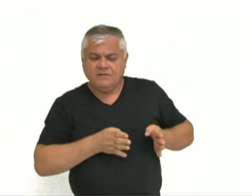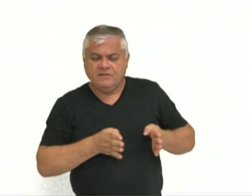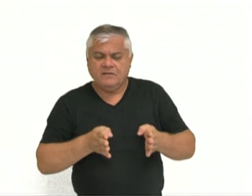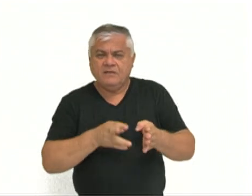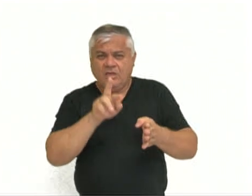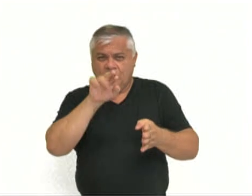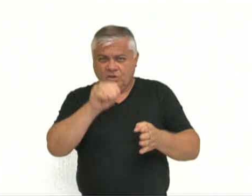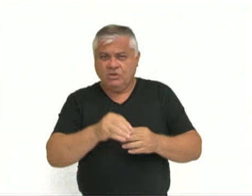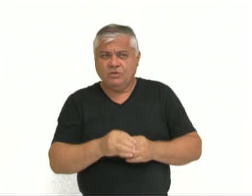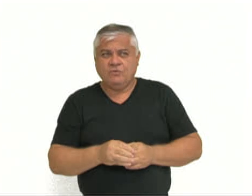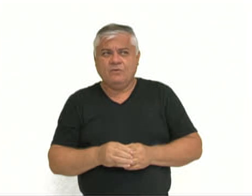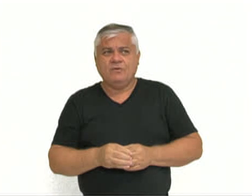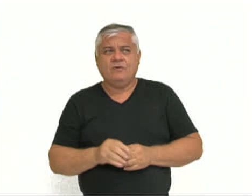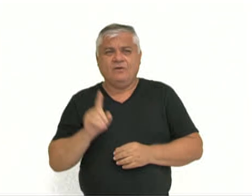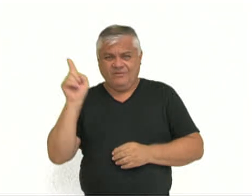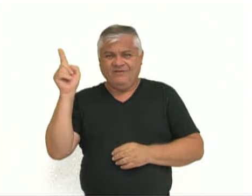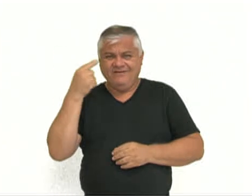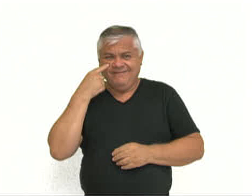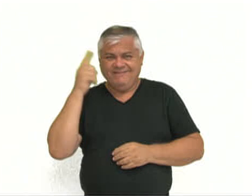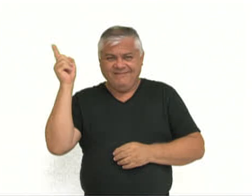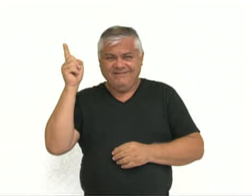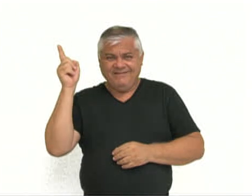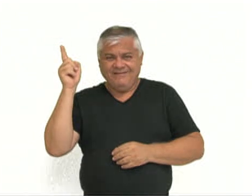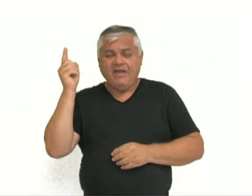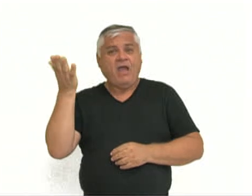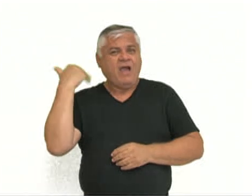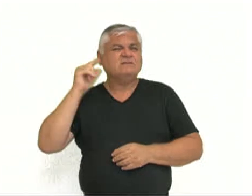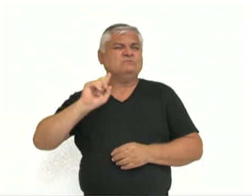anterior? Vou colocar de novo. Aqui eu mostro um rio